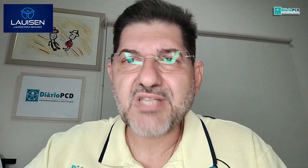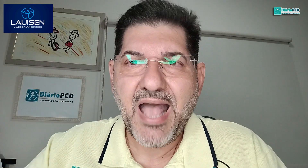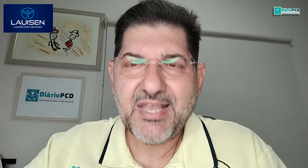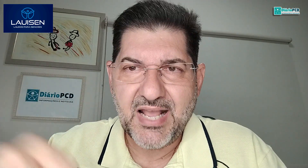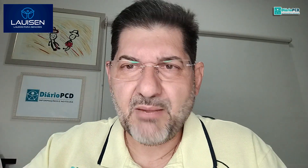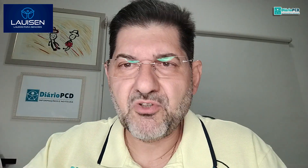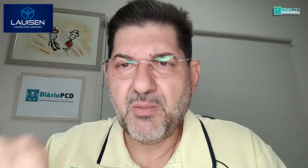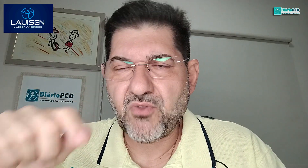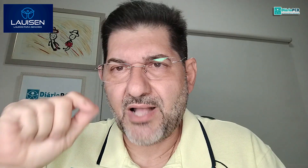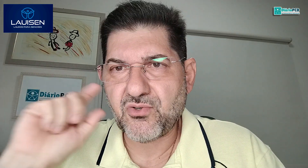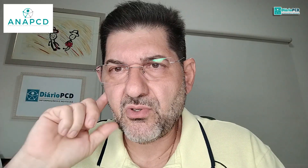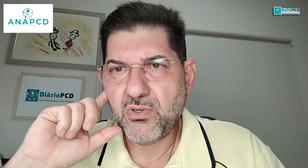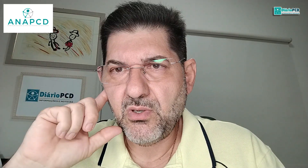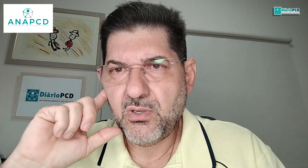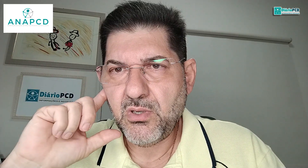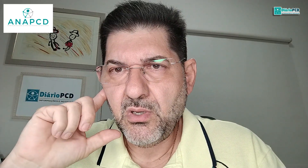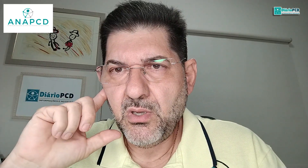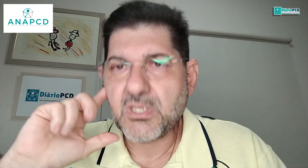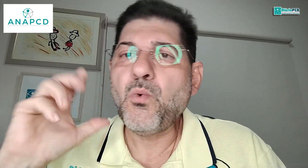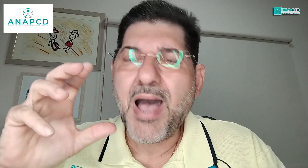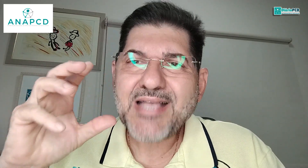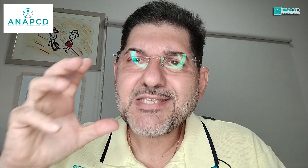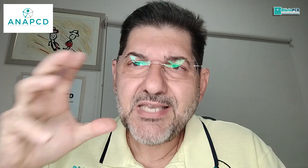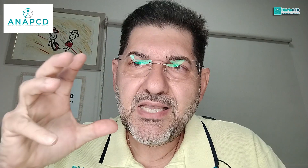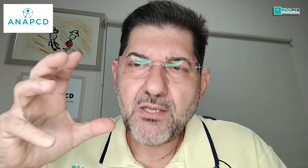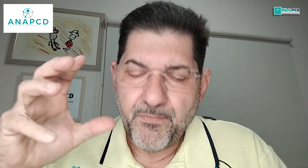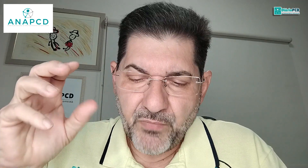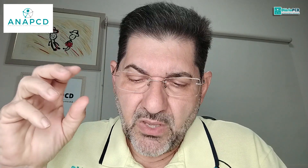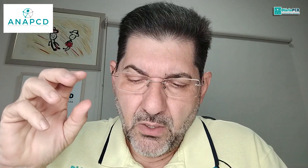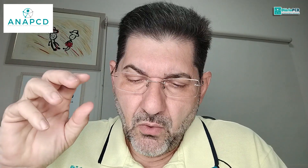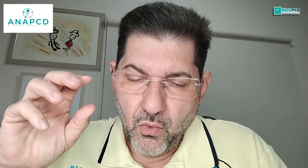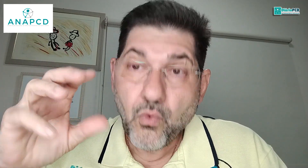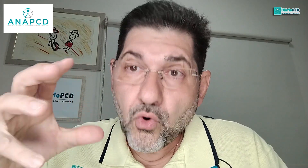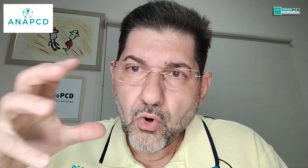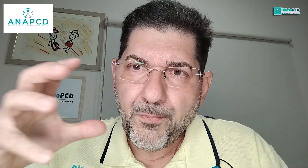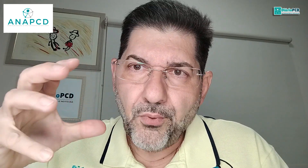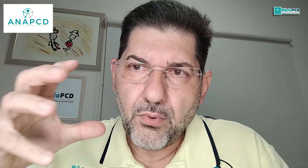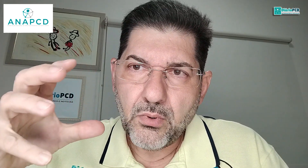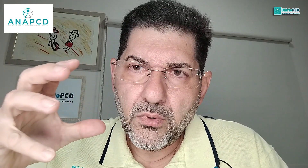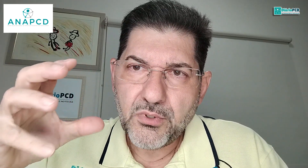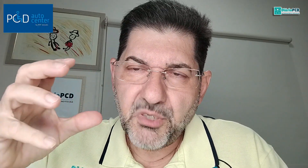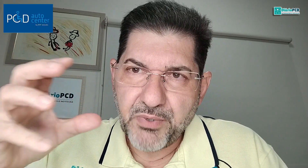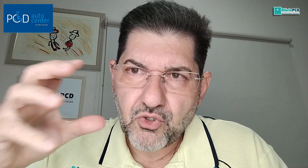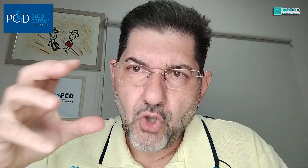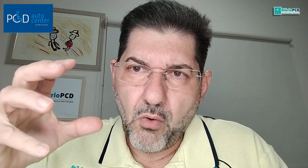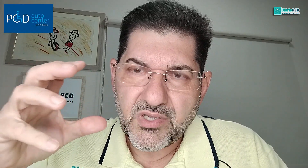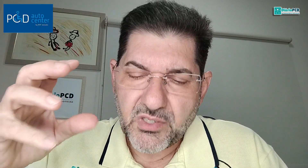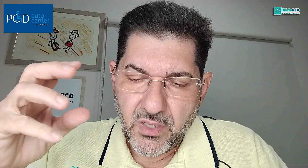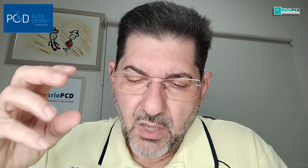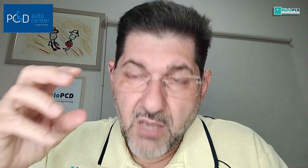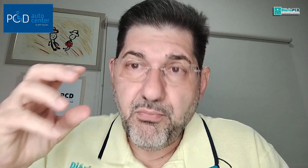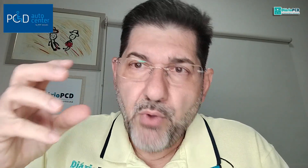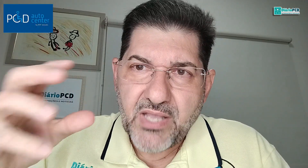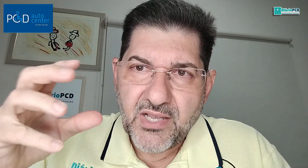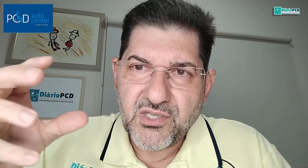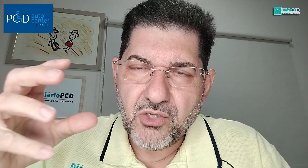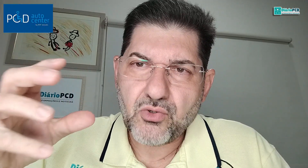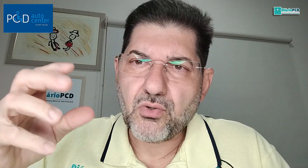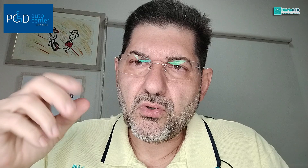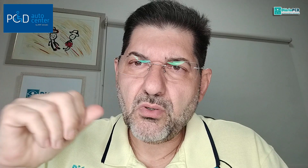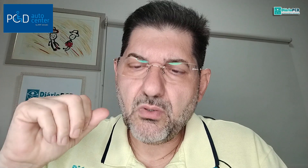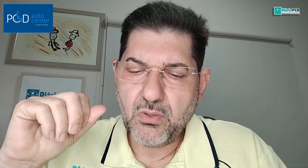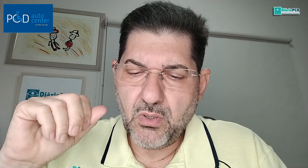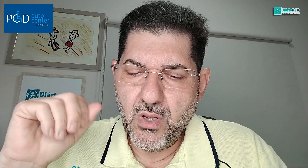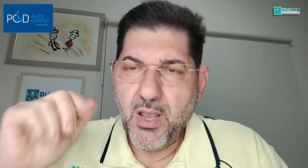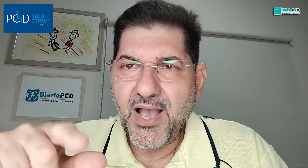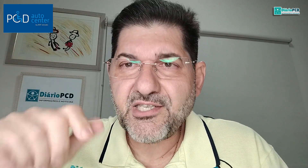no destaque na Câmara dos Deputados. Então há sim um grupo de pessoas imbuídas